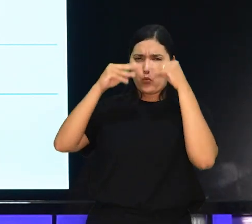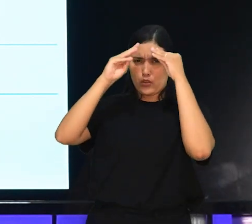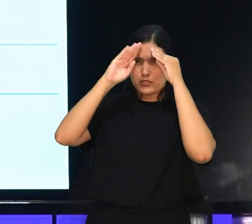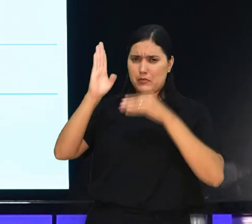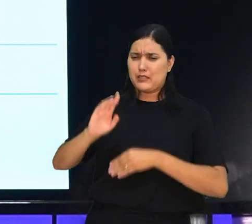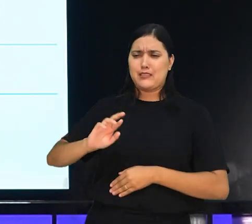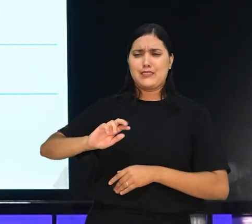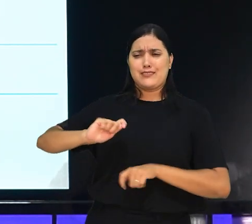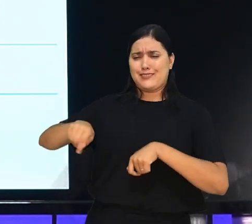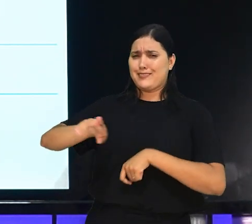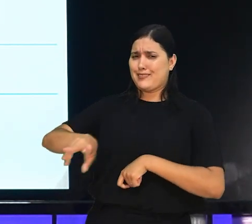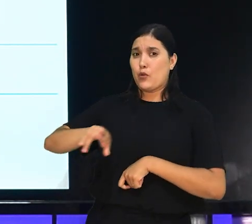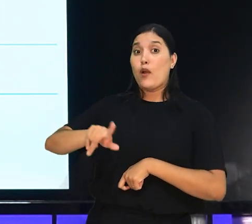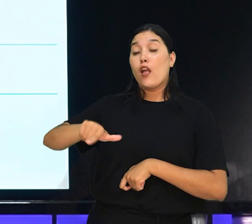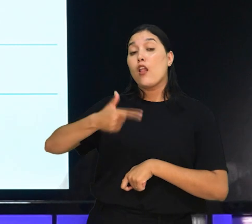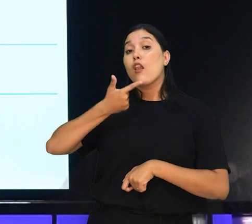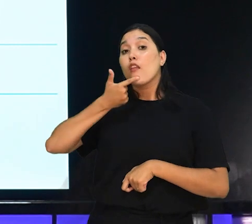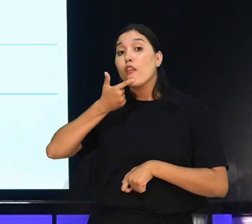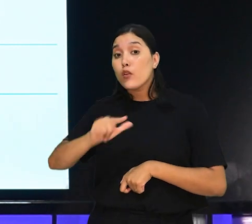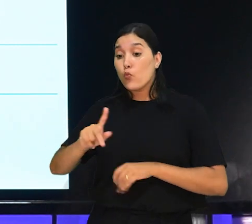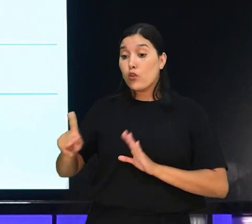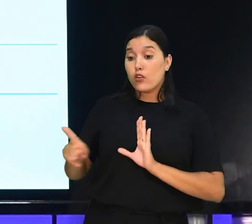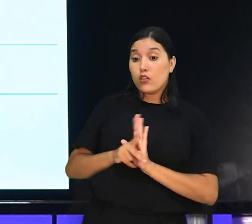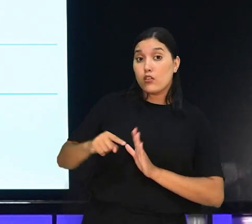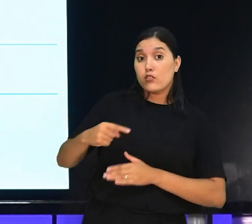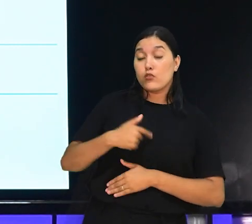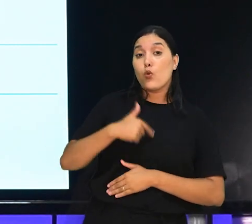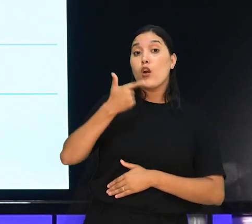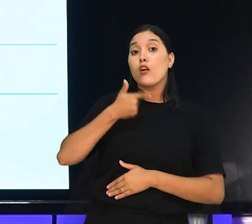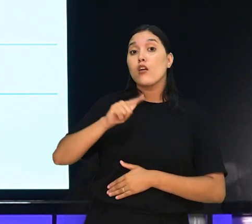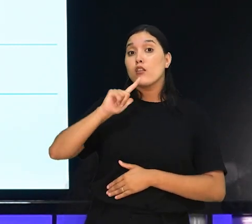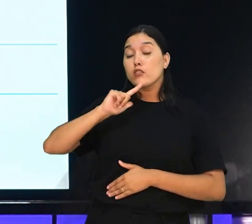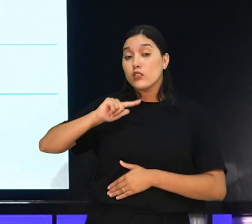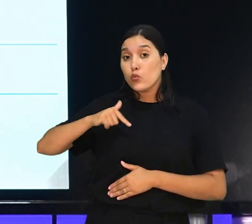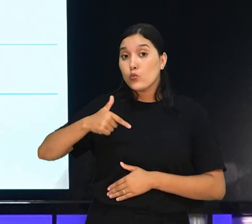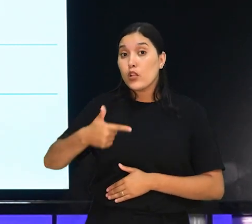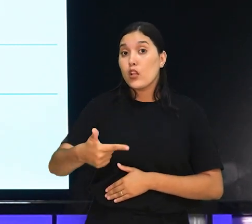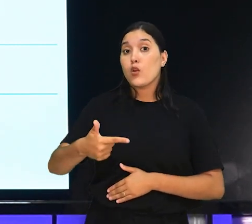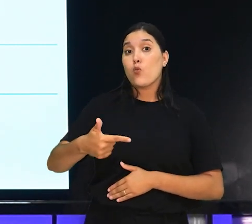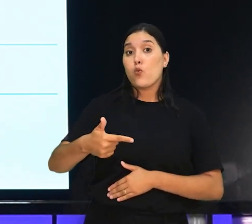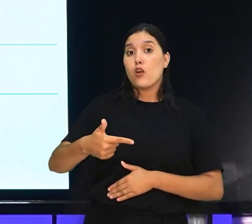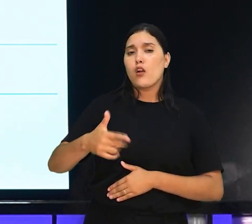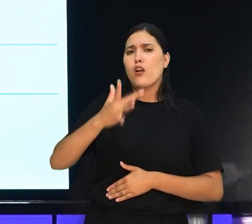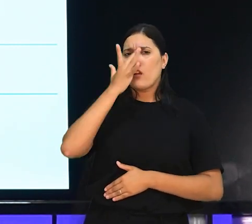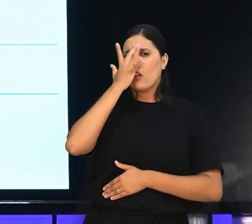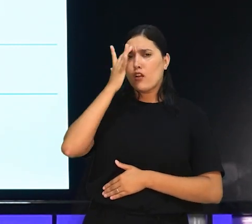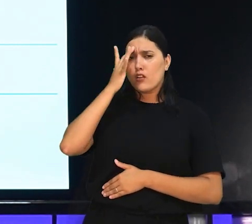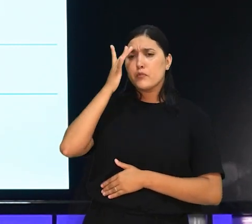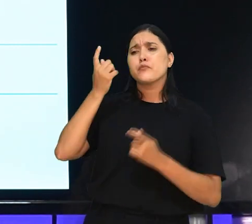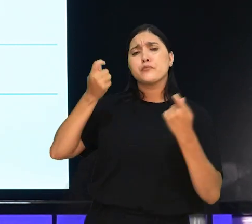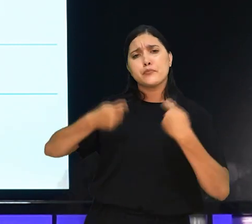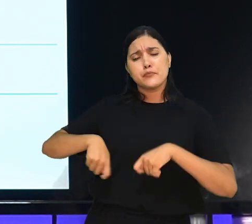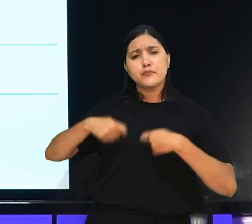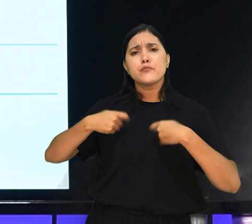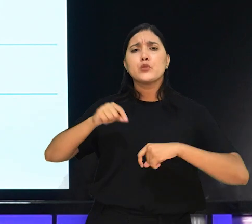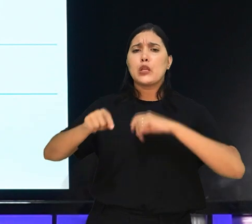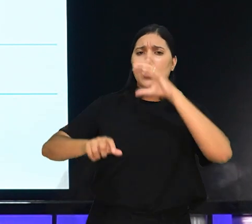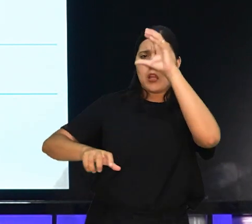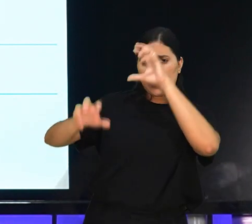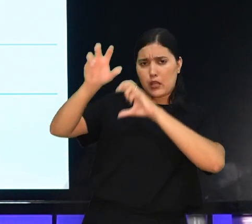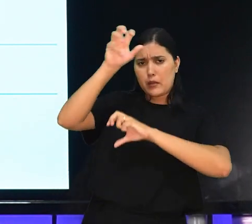linguagem brasileira de sinais, também não, tá? É língua, é a nossa língua, nossa segunda língua, o qual, né, as pessoas